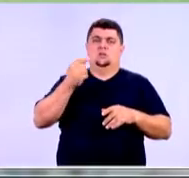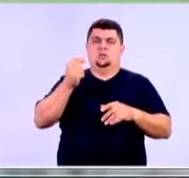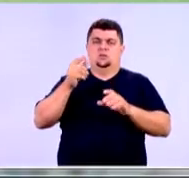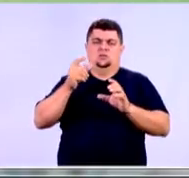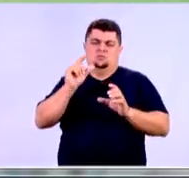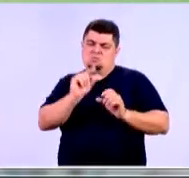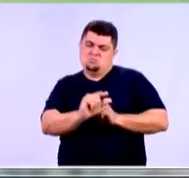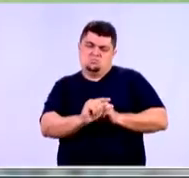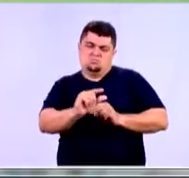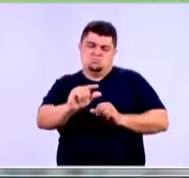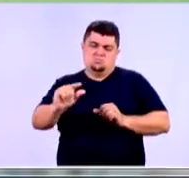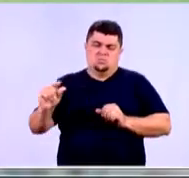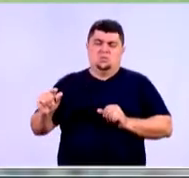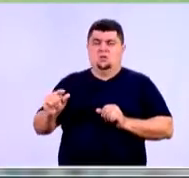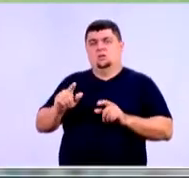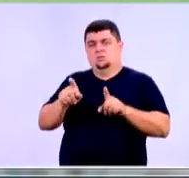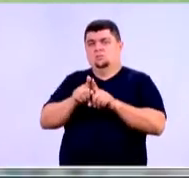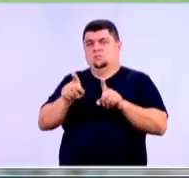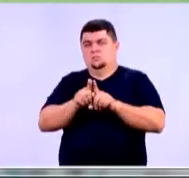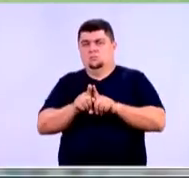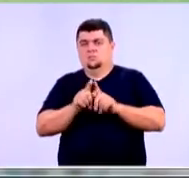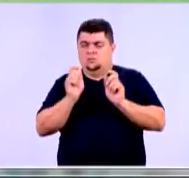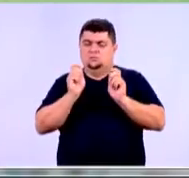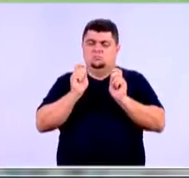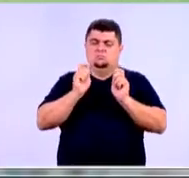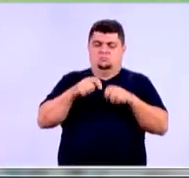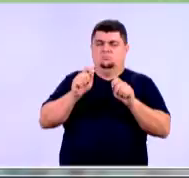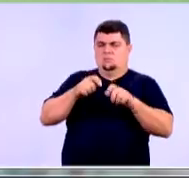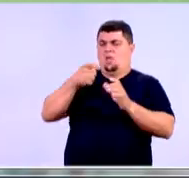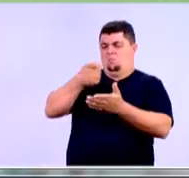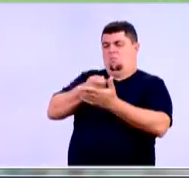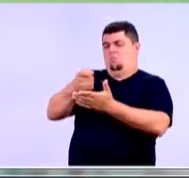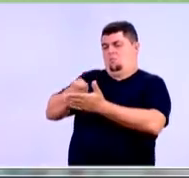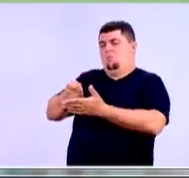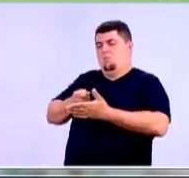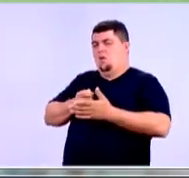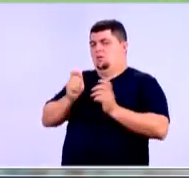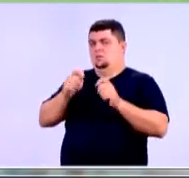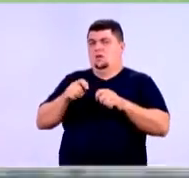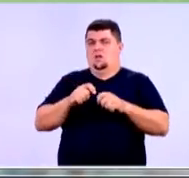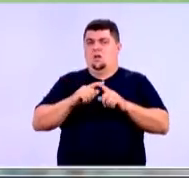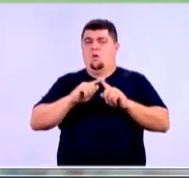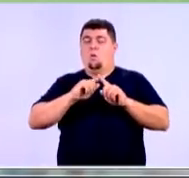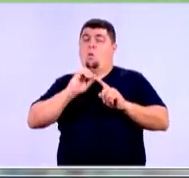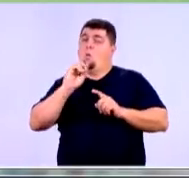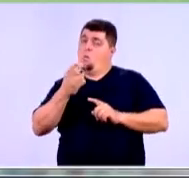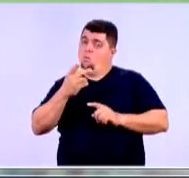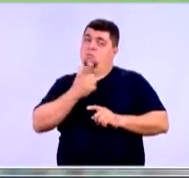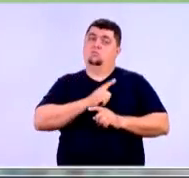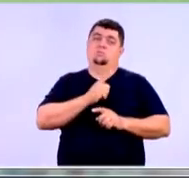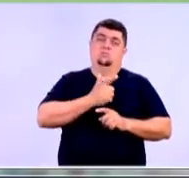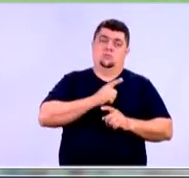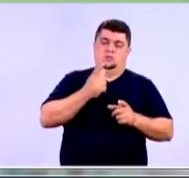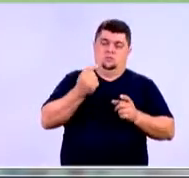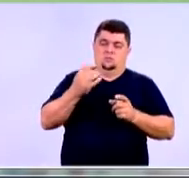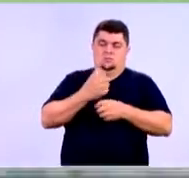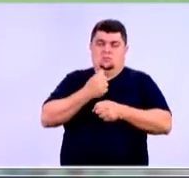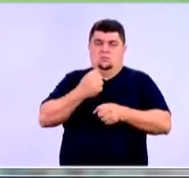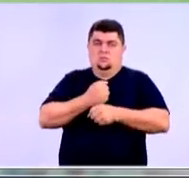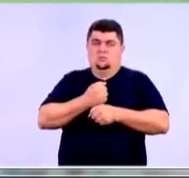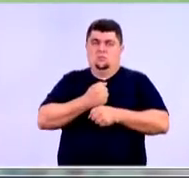do que o capital, demonstrando capacidade para honrar os seus compromissos, ou ainda, na contabilidade, o capital pode